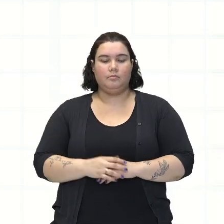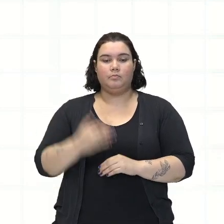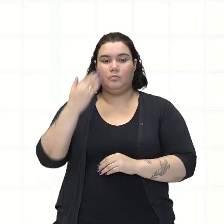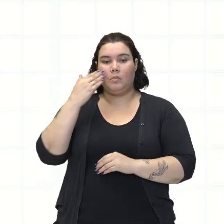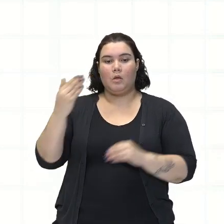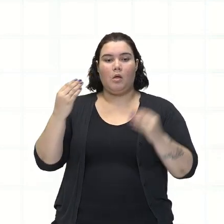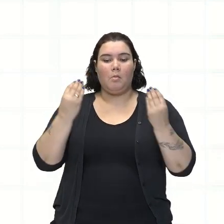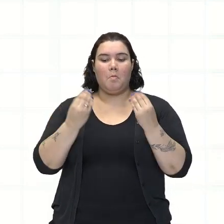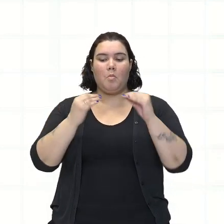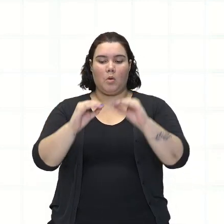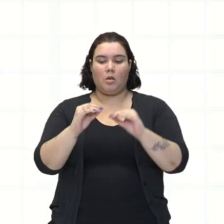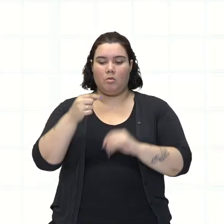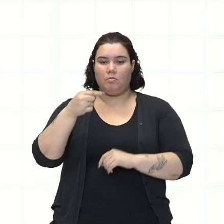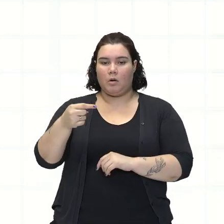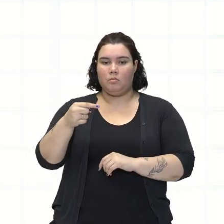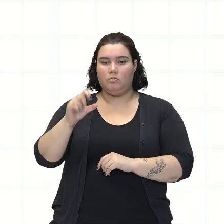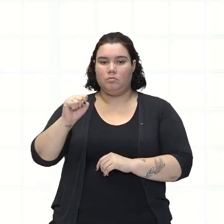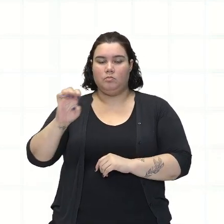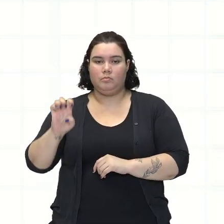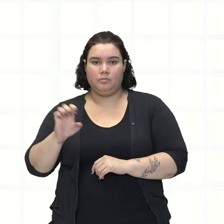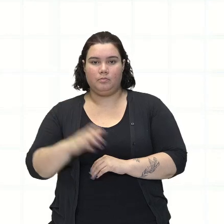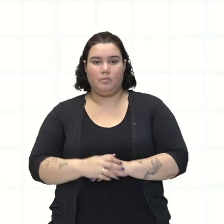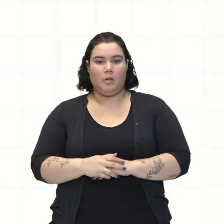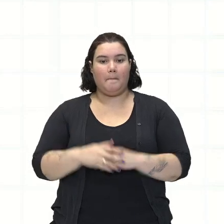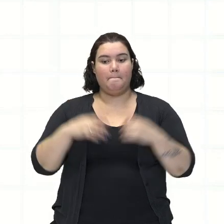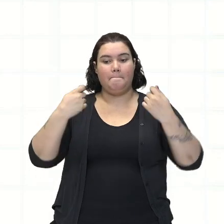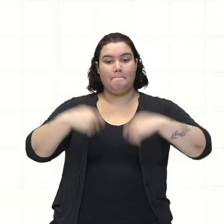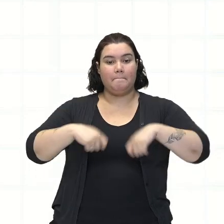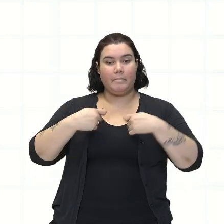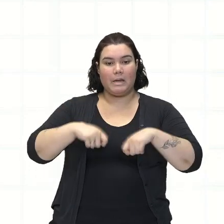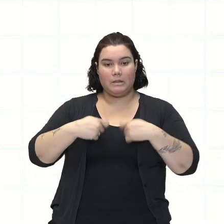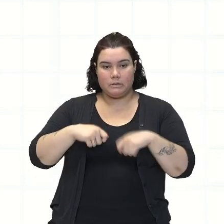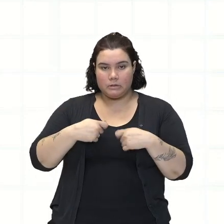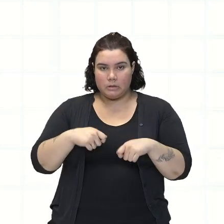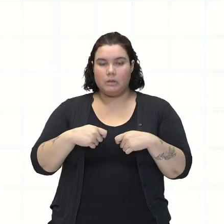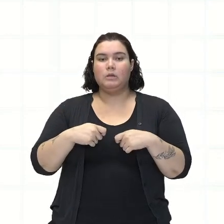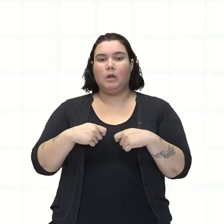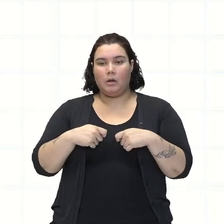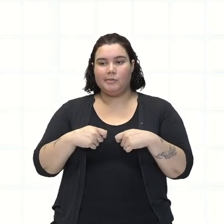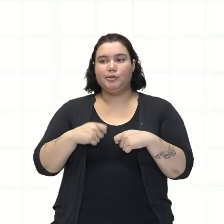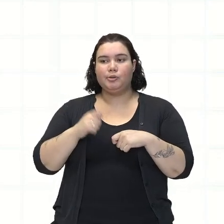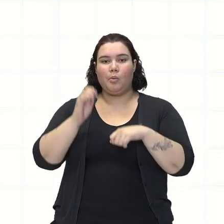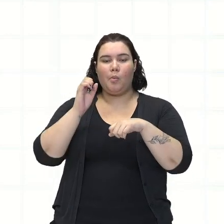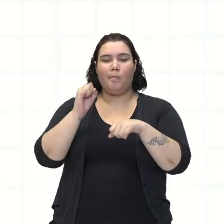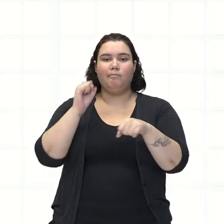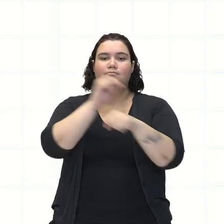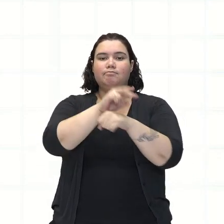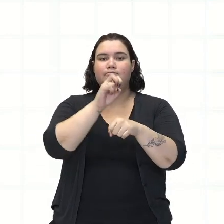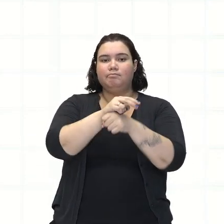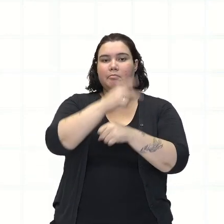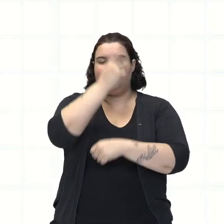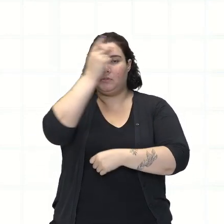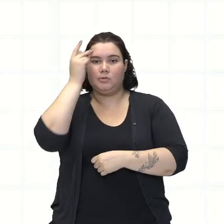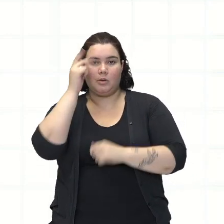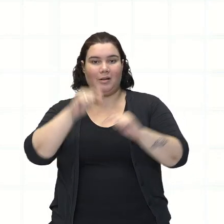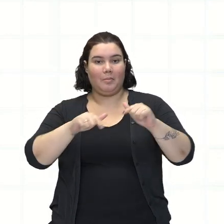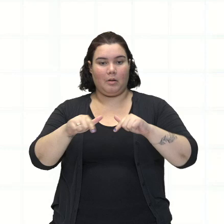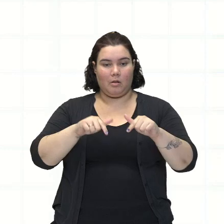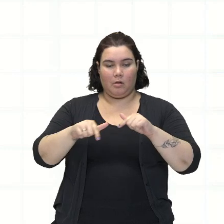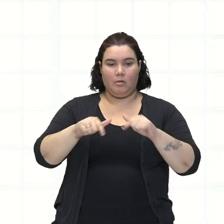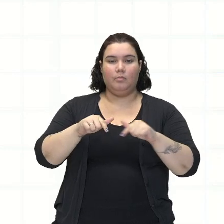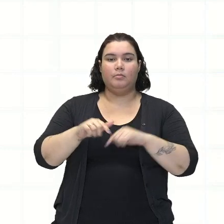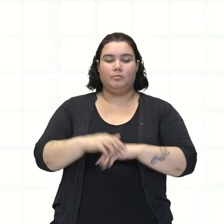de funcionários. Precisa, ele precisa, terceira pessoa, só que está vindo acompanhado aqui da partícula C.